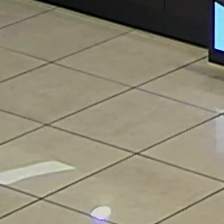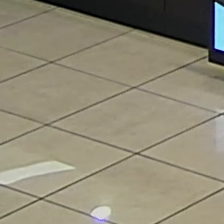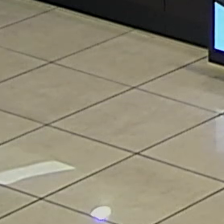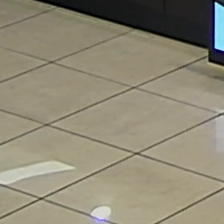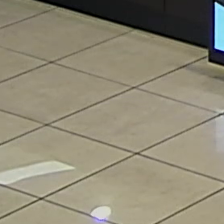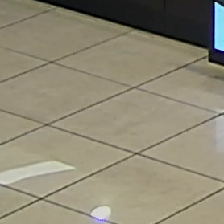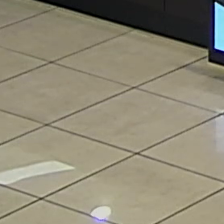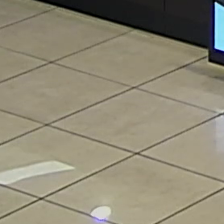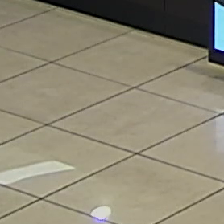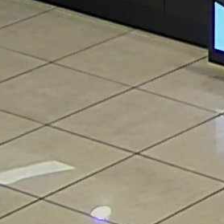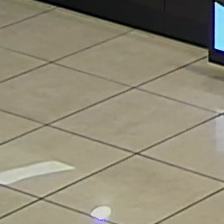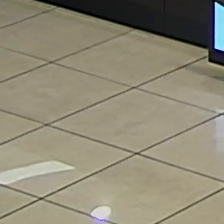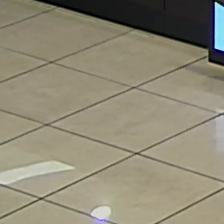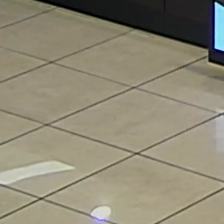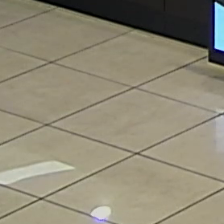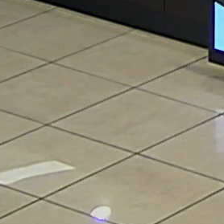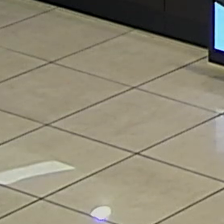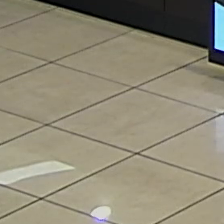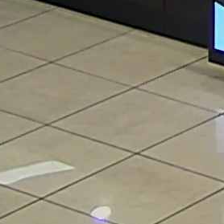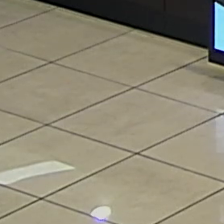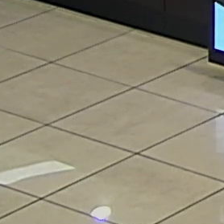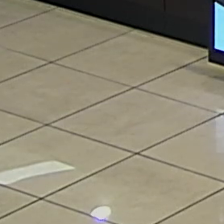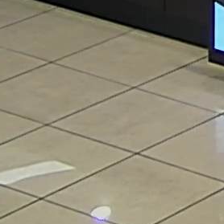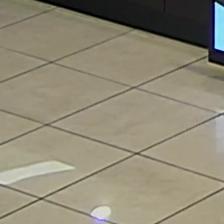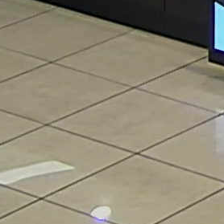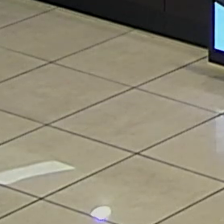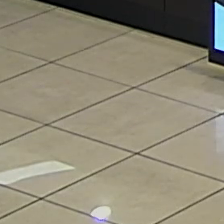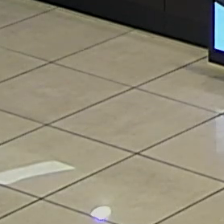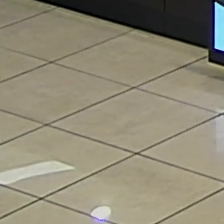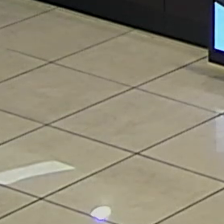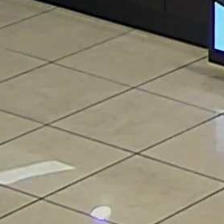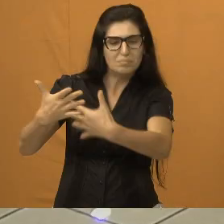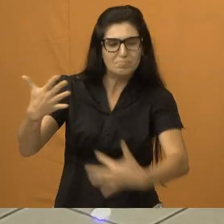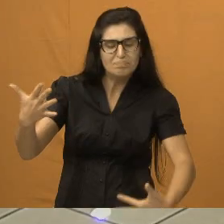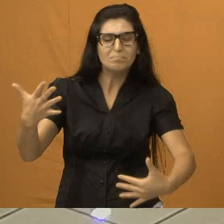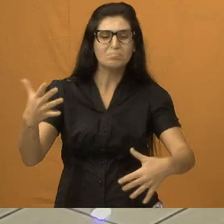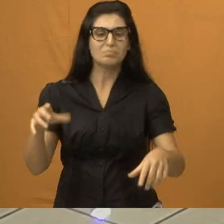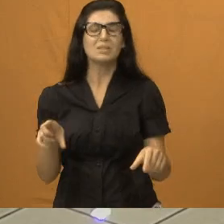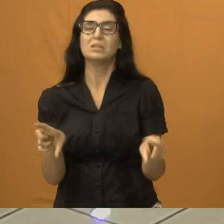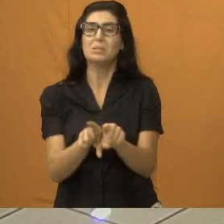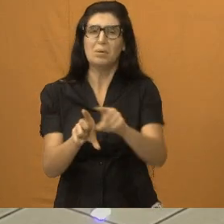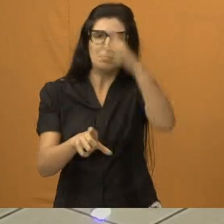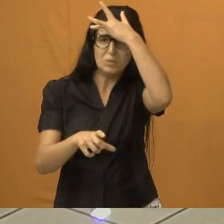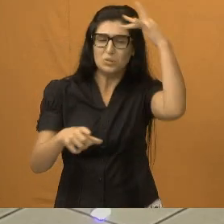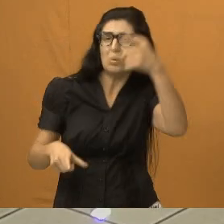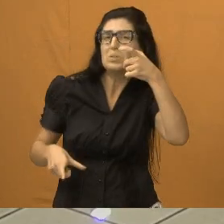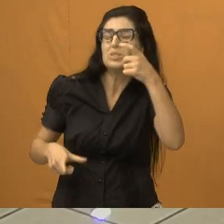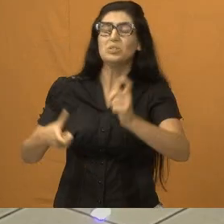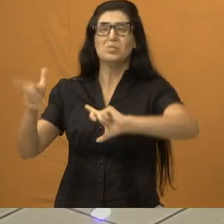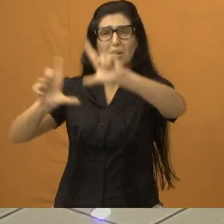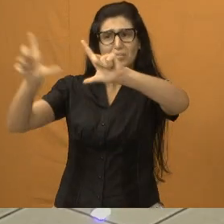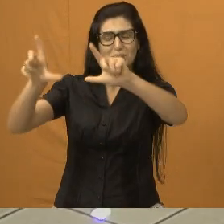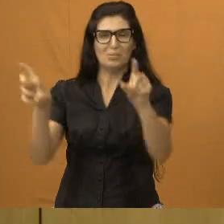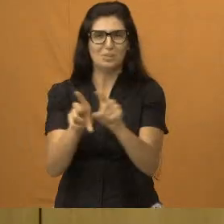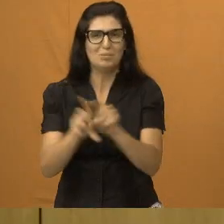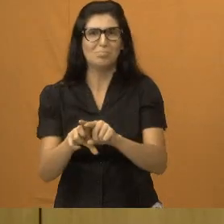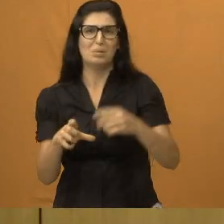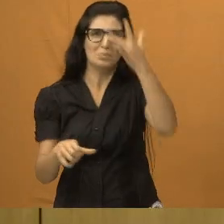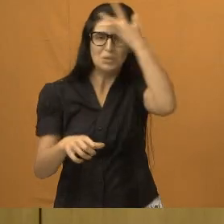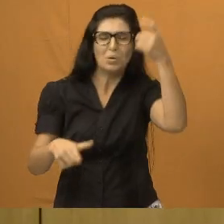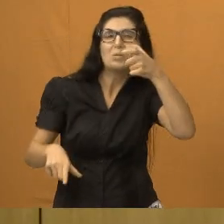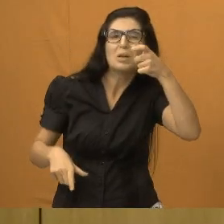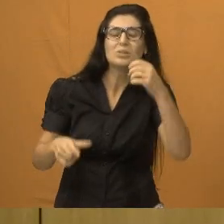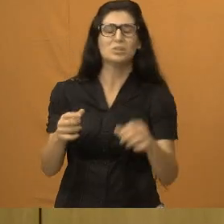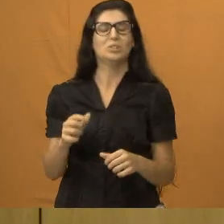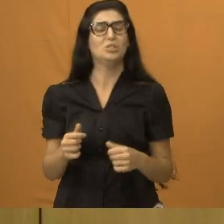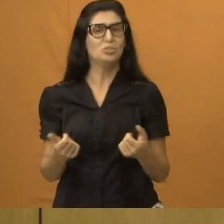os servidores da Secretaria de Finanças, senhores telespectadores da TV Câmara, internautas, declaro aberta a